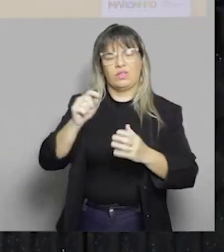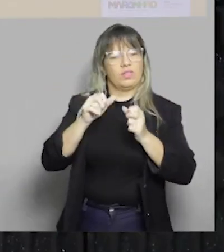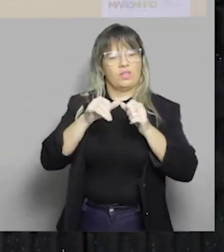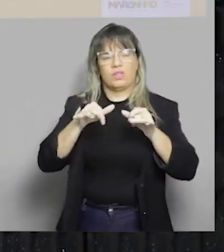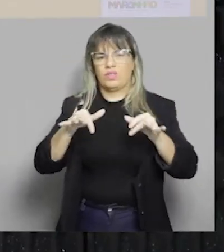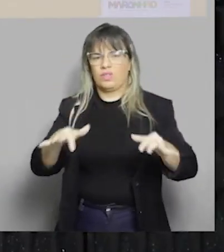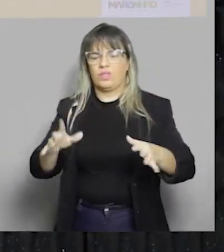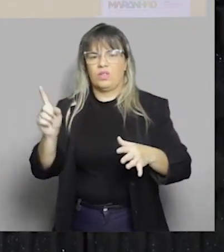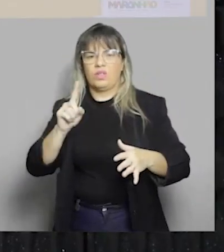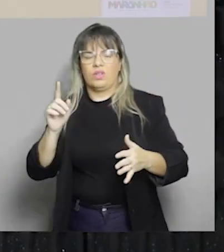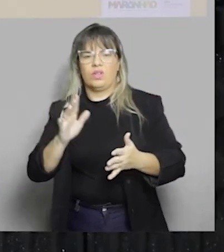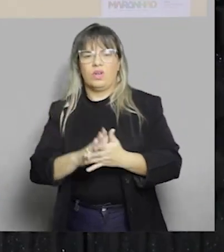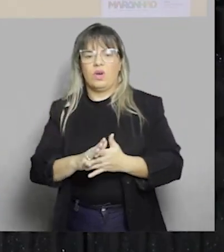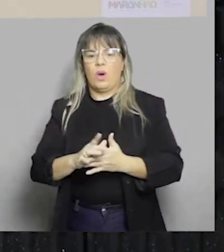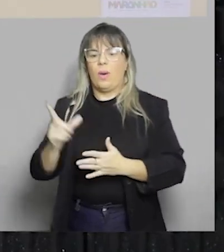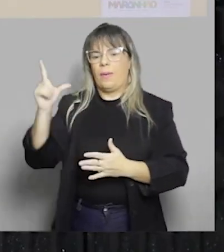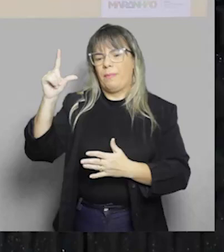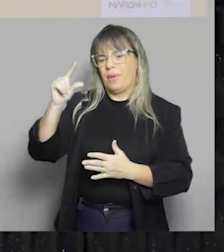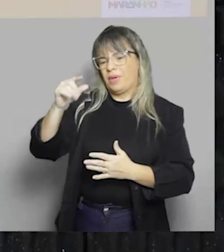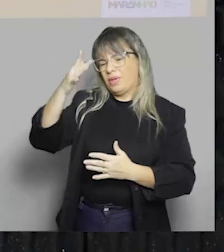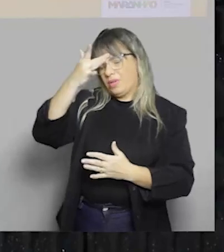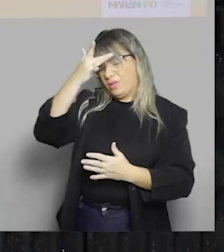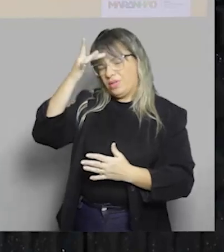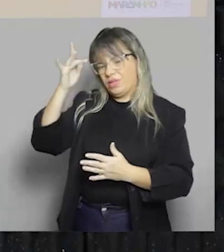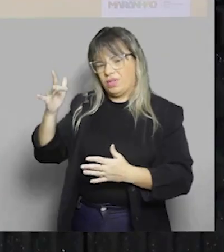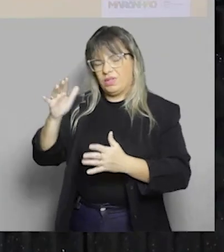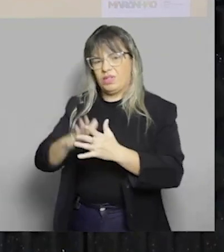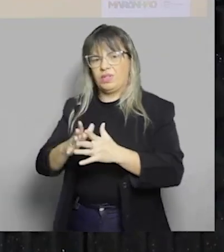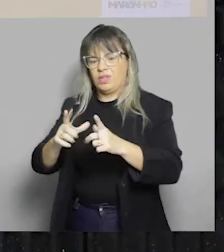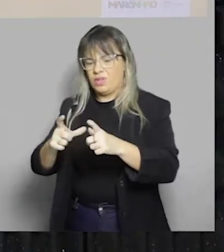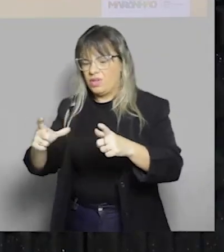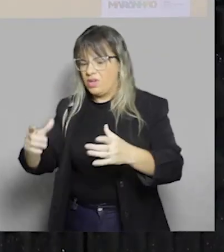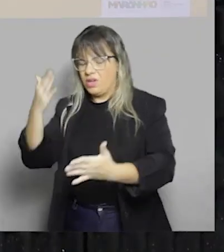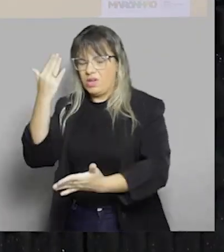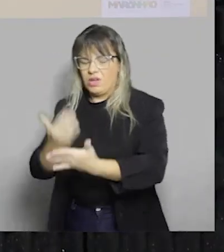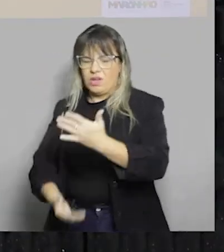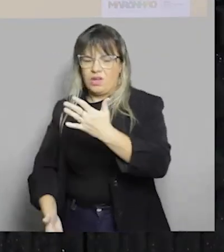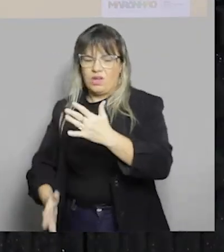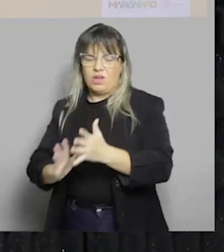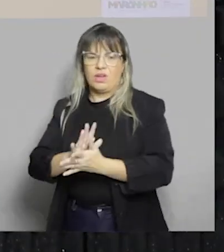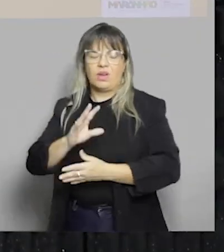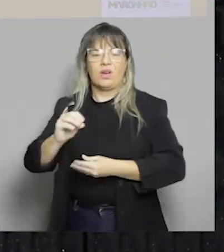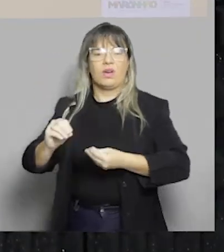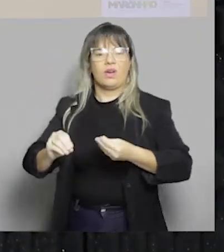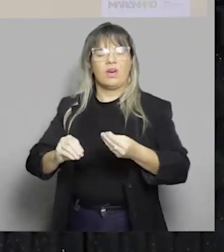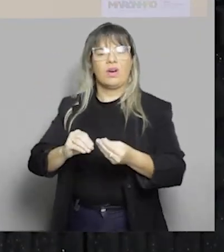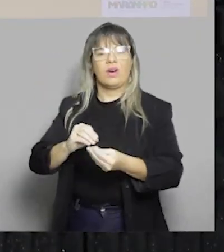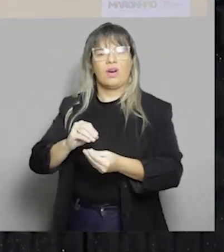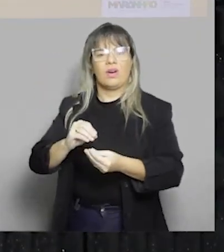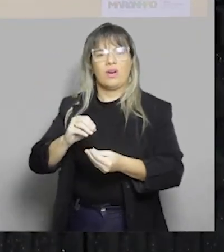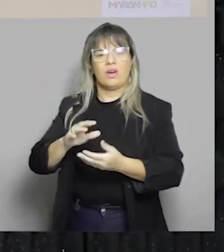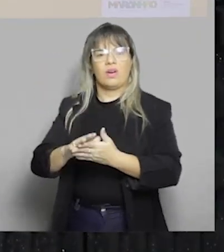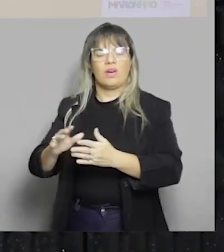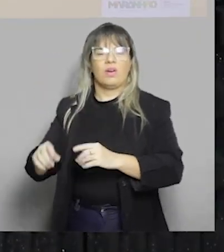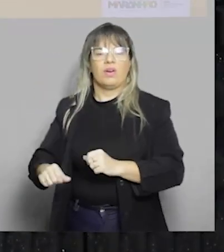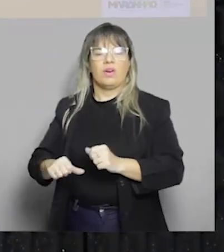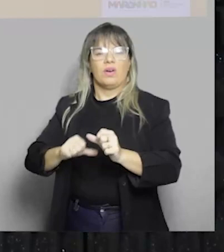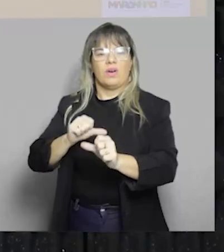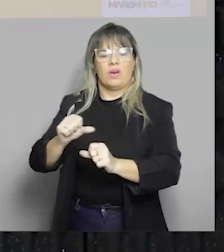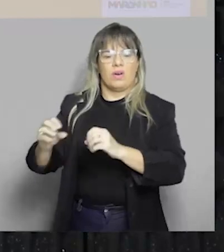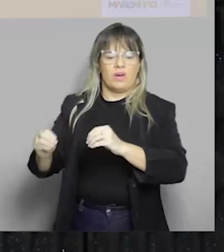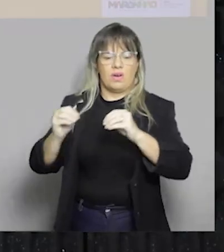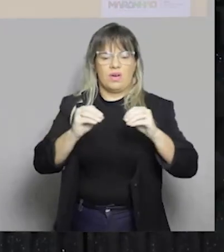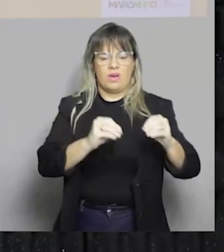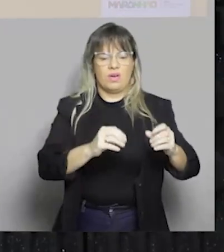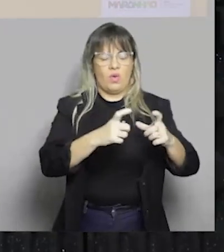pequenos produtores perdendo suas propriedades, tendo que migrar, então o êxodo rural também intensifica e a gente vai perceber o aumento dos conflitos